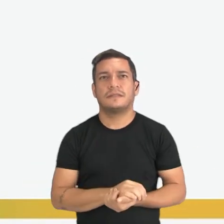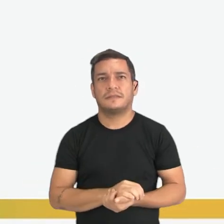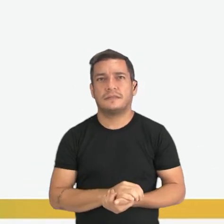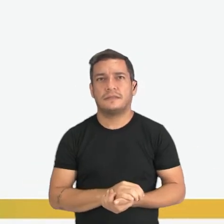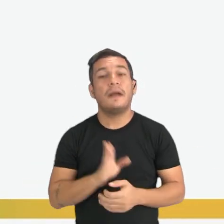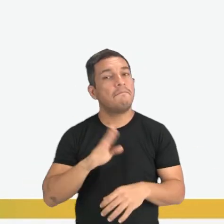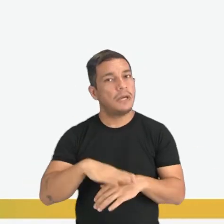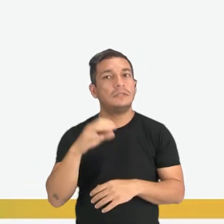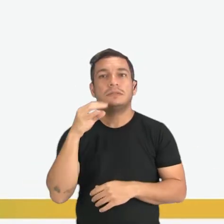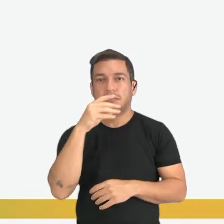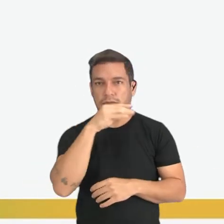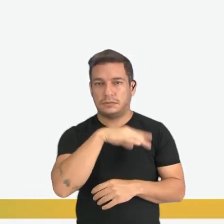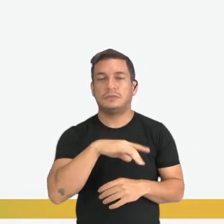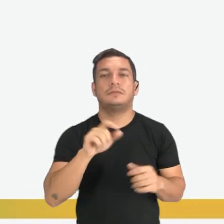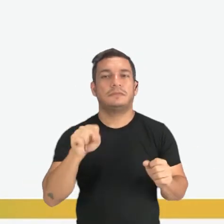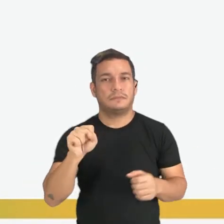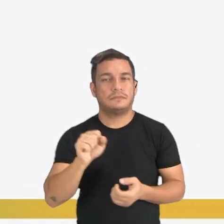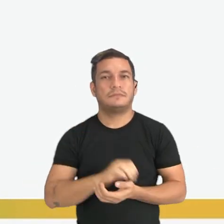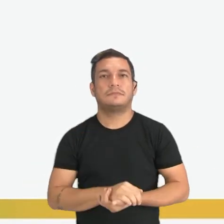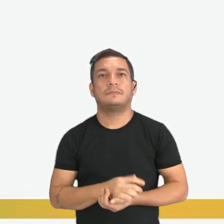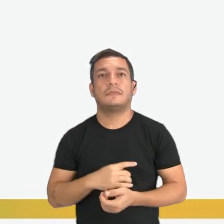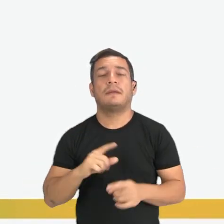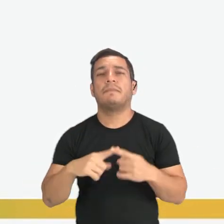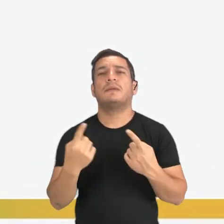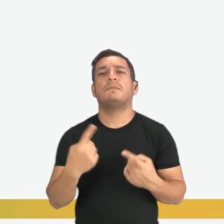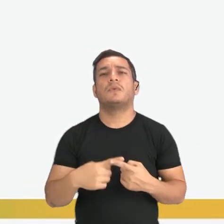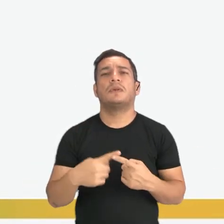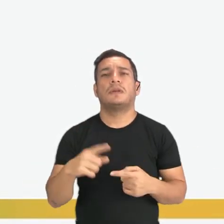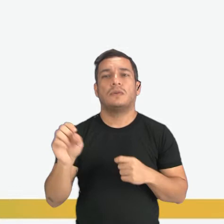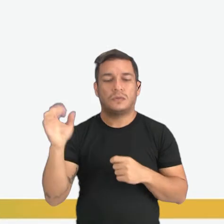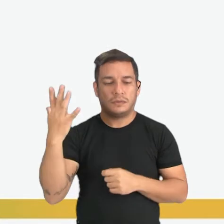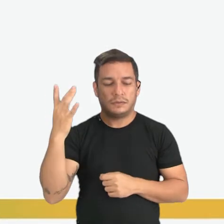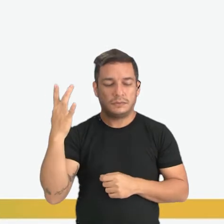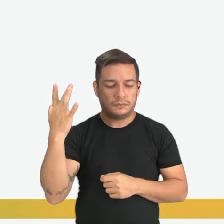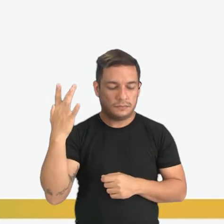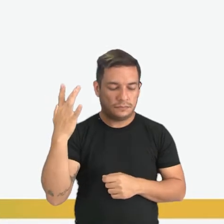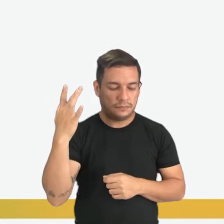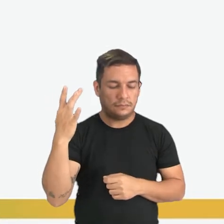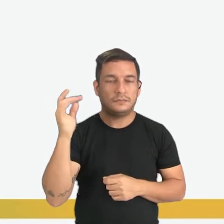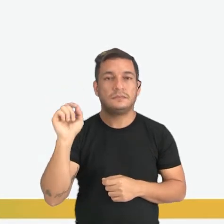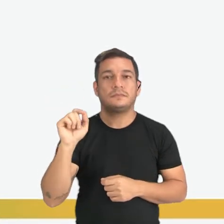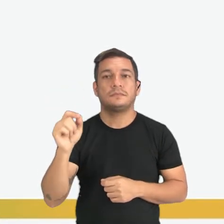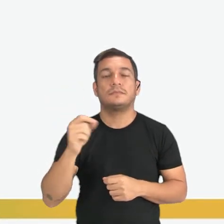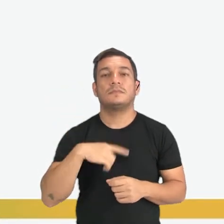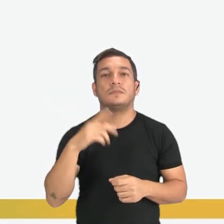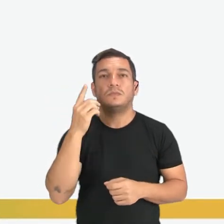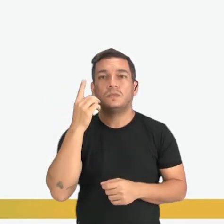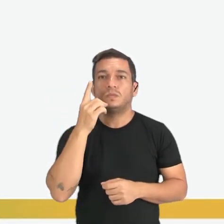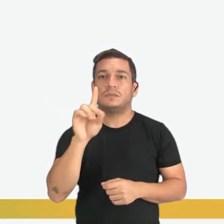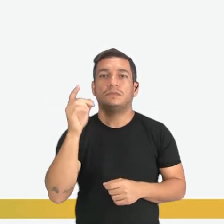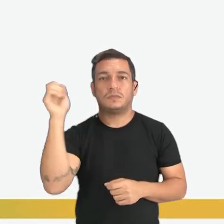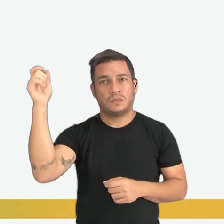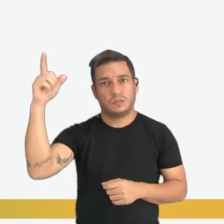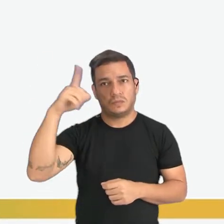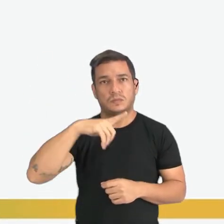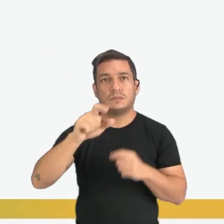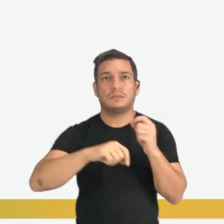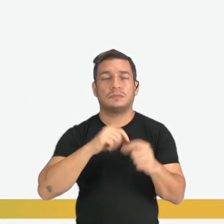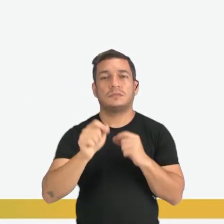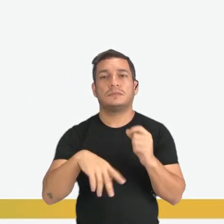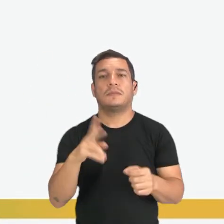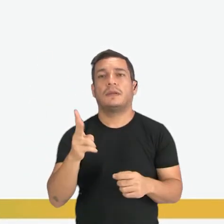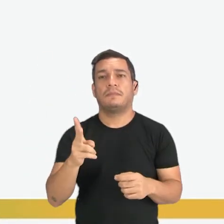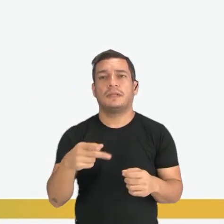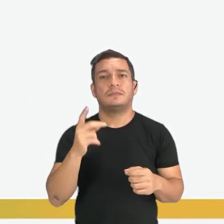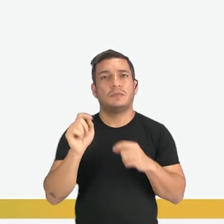que a areia. Mas por que será que isso acontece? Em um dia ensolarado, mesmo recebendo a mesma quantidade de